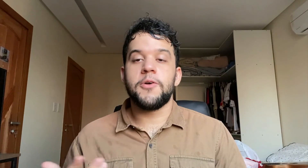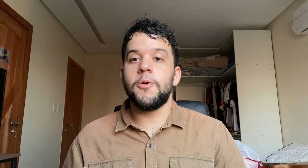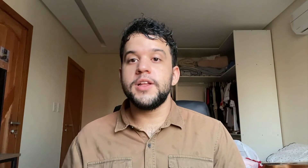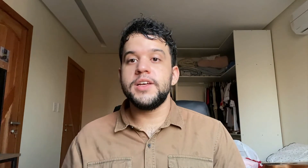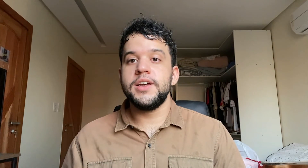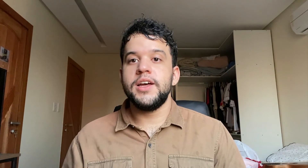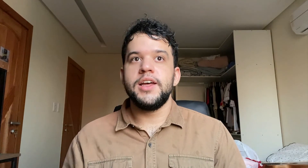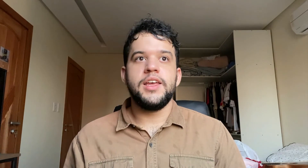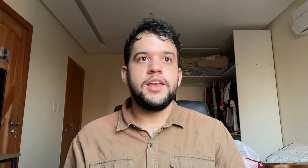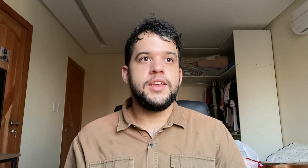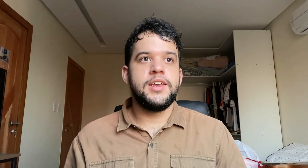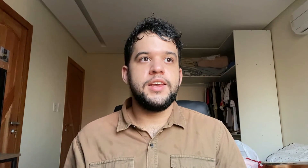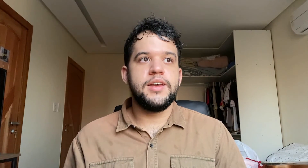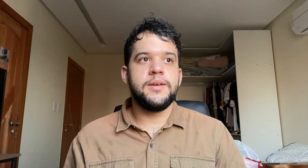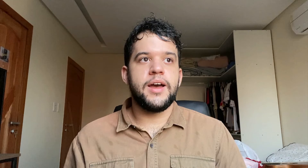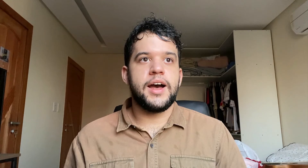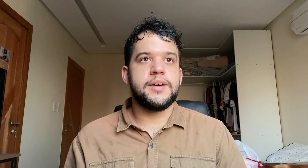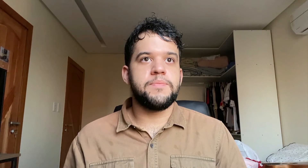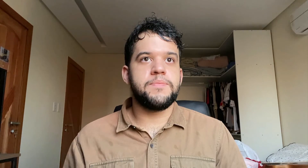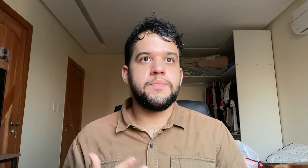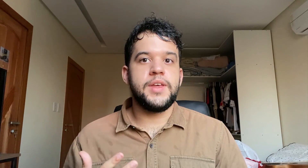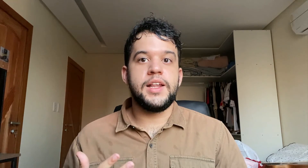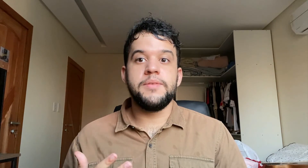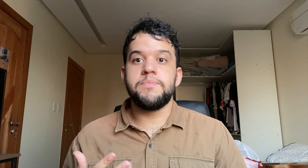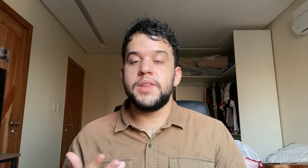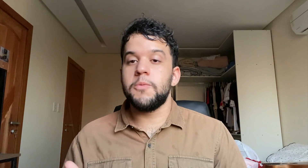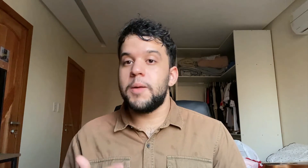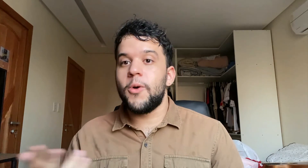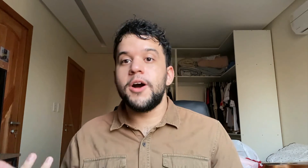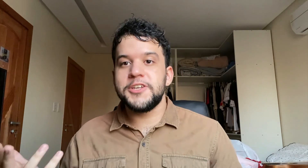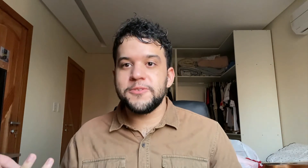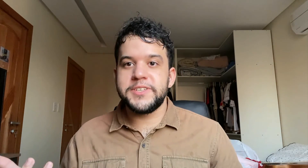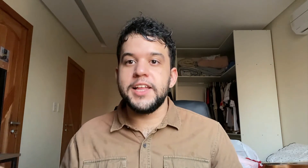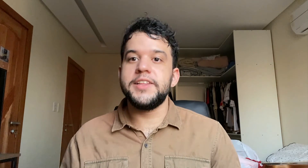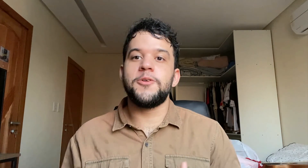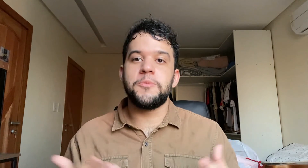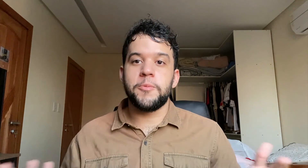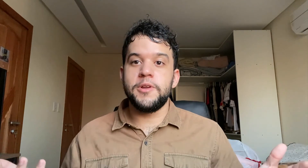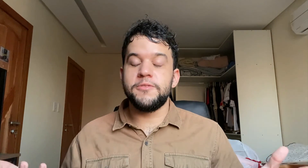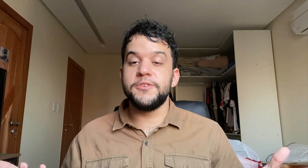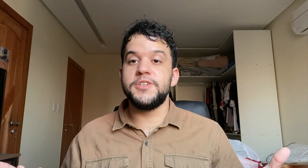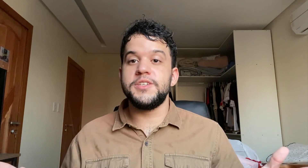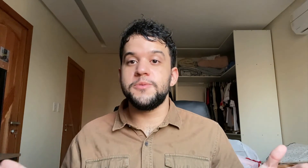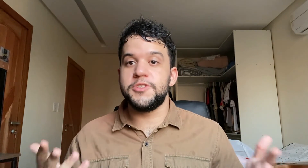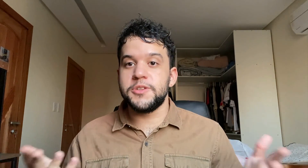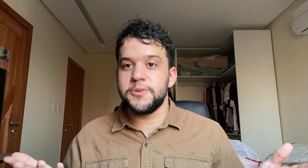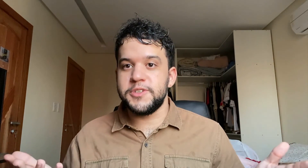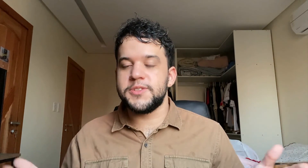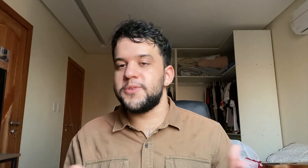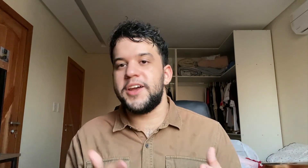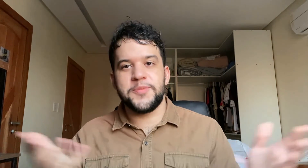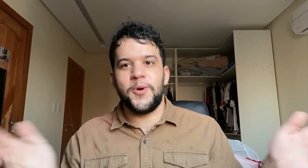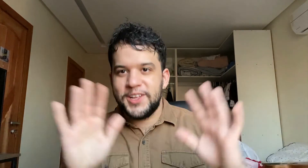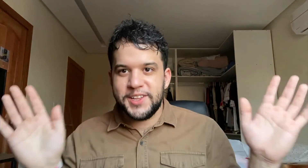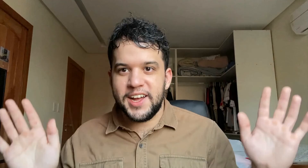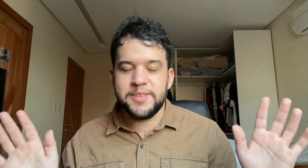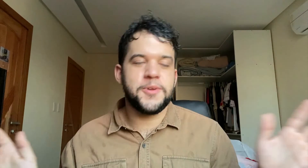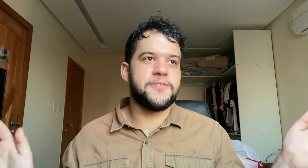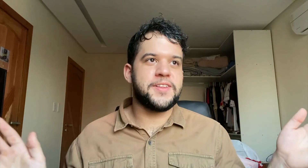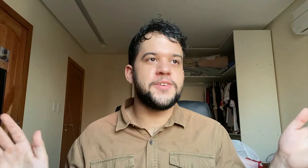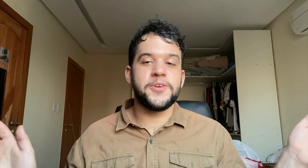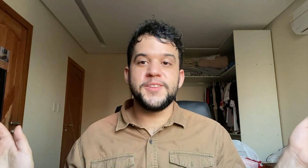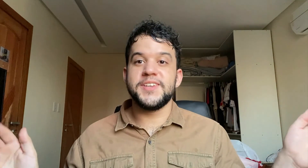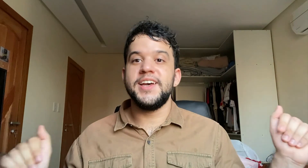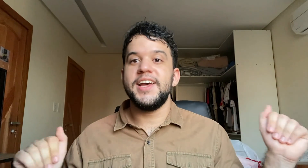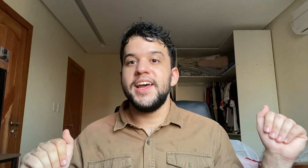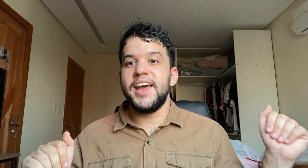que acorda e ele tem uma morte anunciada, né, como o próprio livro diz, o título diz, não é spoiler nem nada, podem